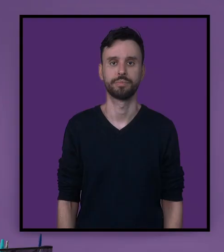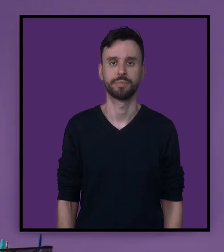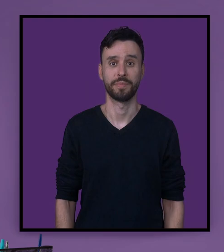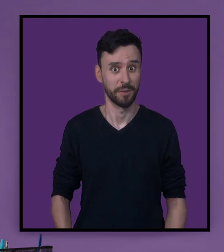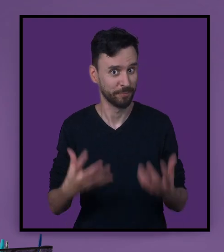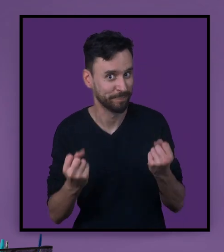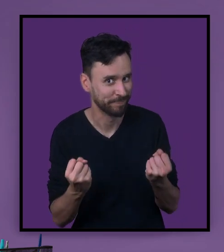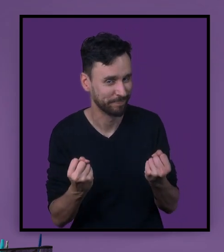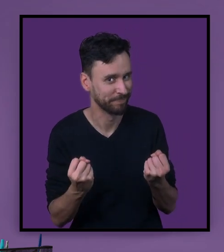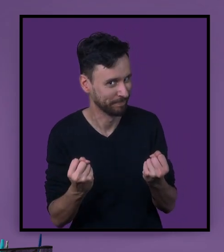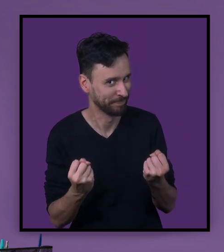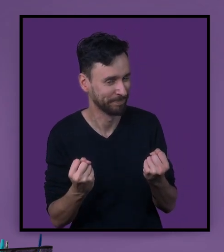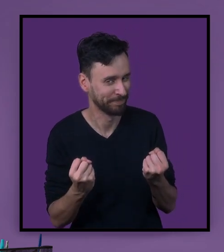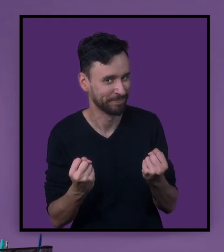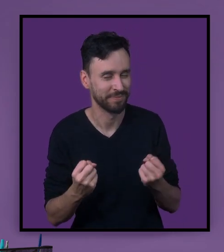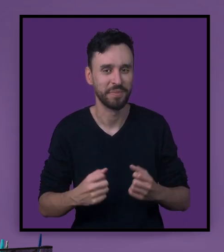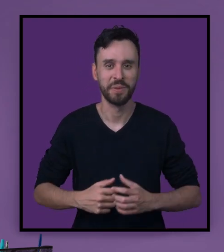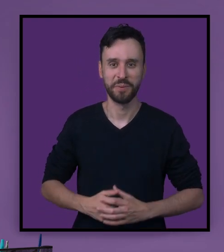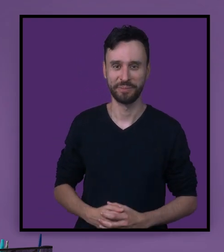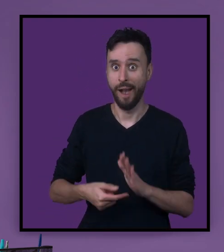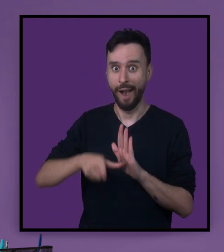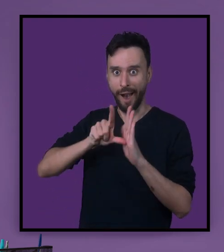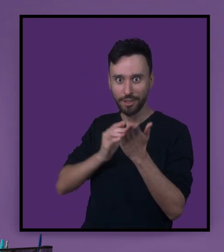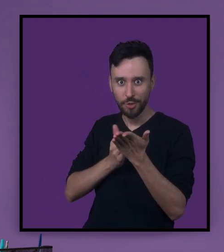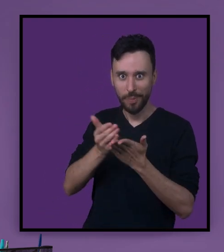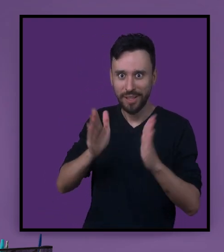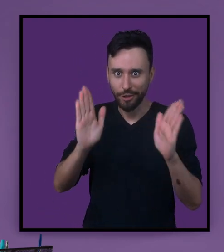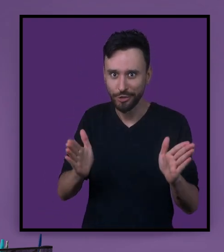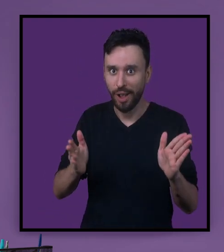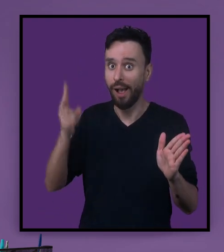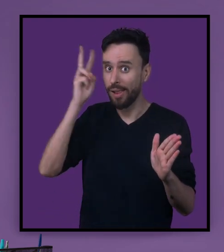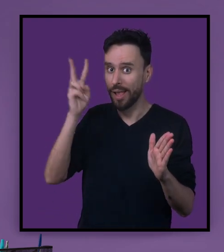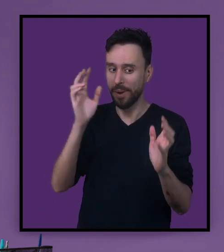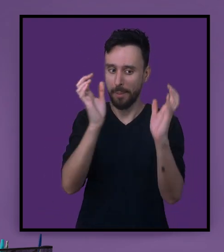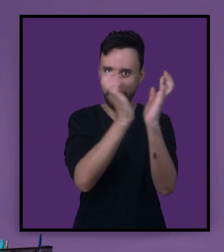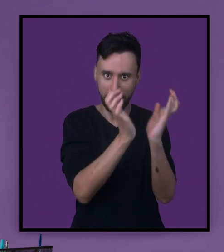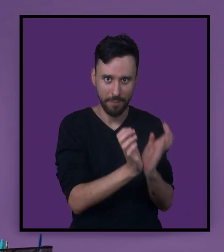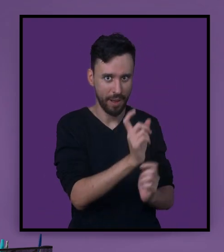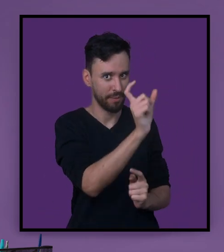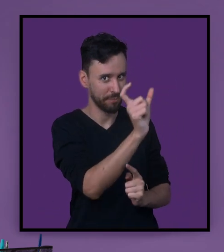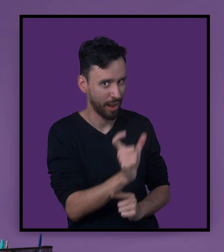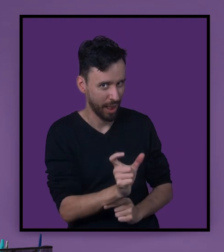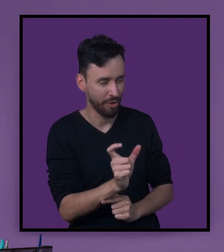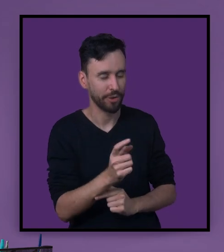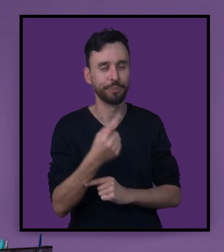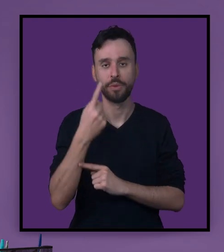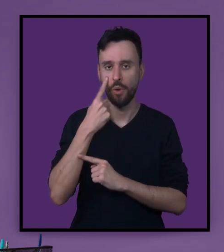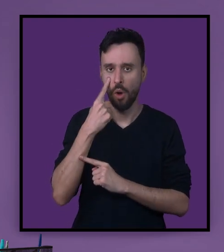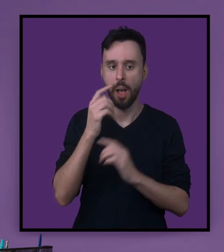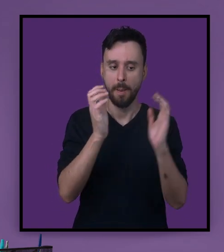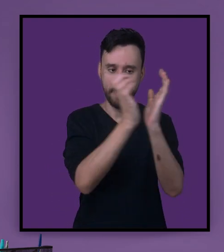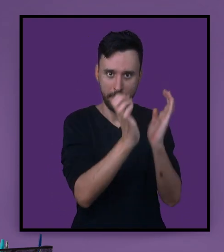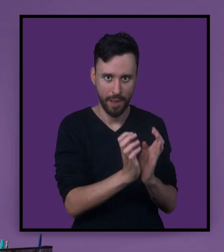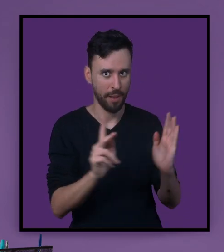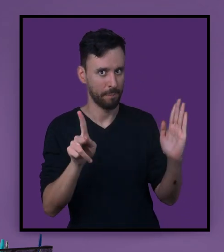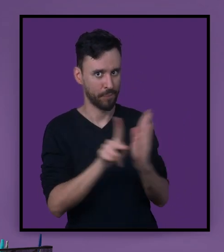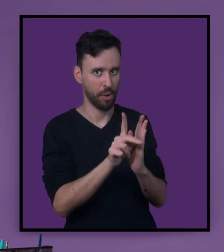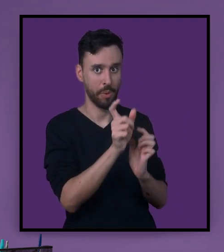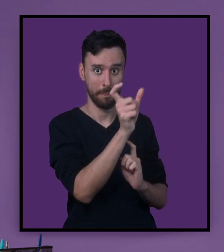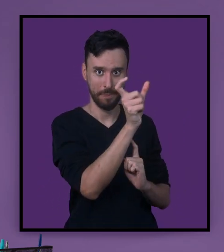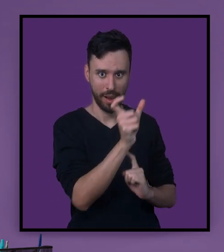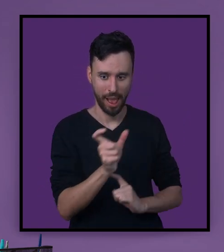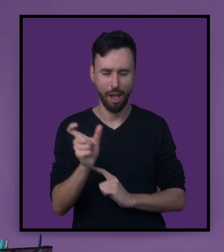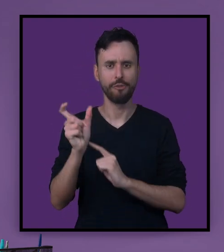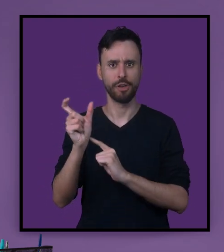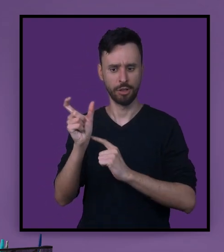Vamos lá? Antes de tudo, vamos relembrá-los o que são figuras de palavras. Figuras de